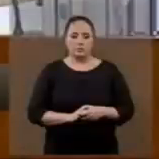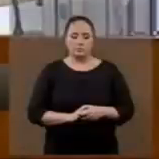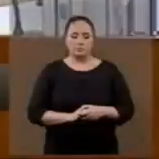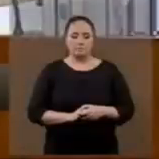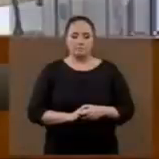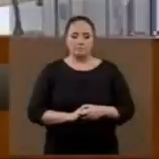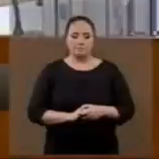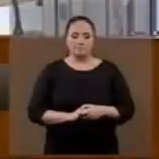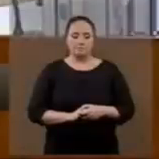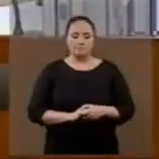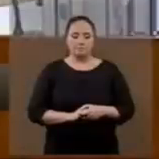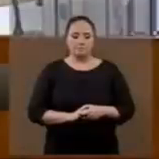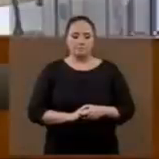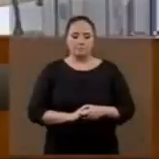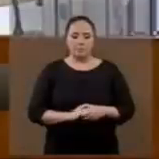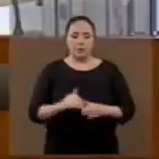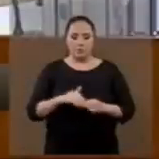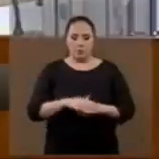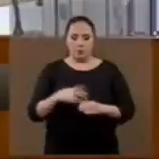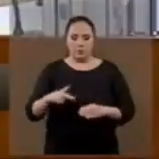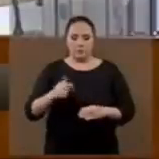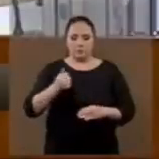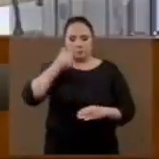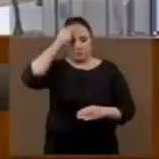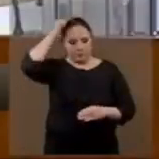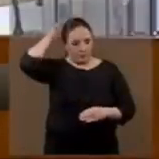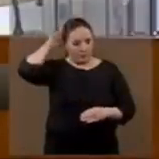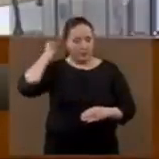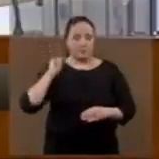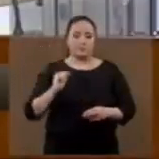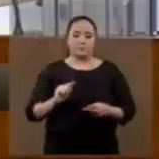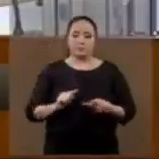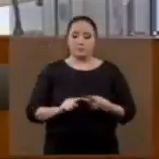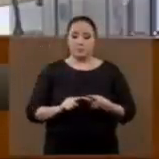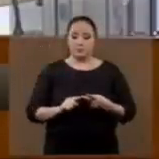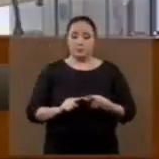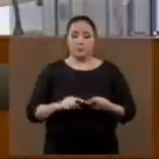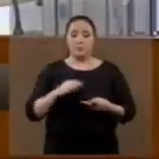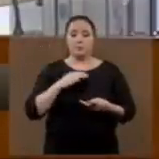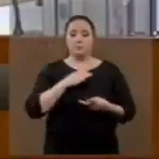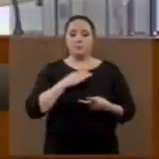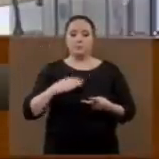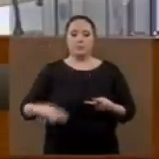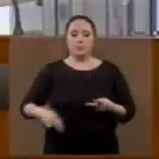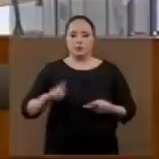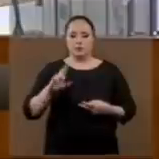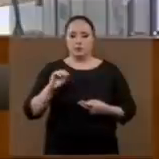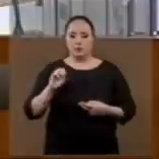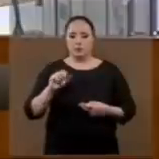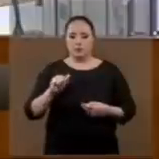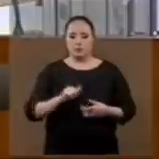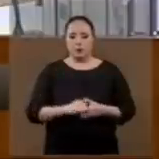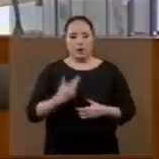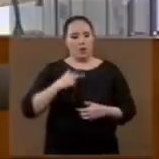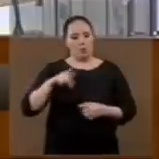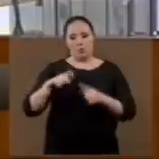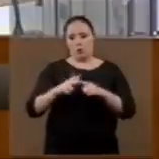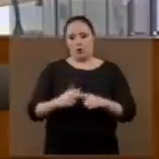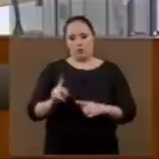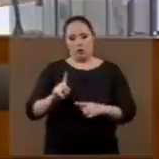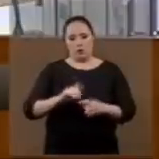Que são o voto de Vossa Excelência, o voto da ministra... Aí eu não reajusto também, eu também